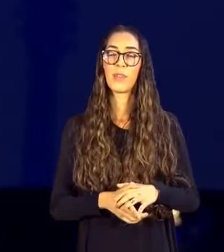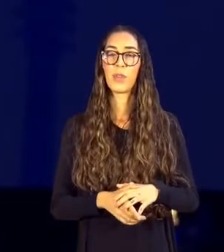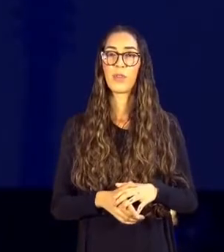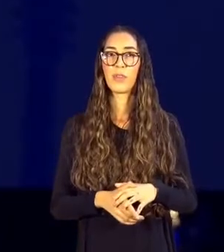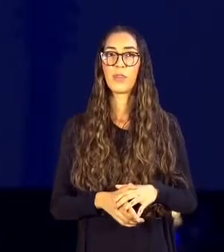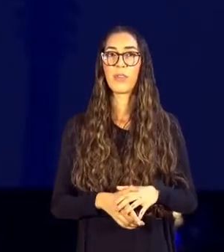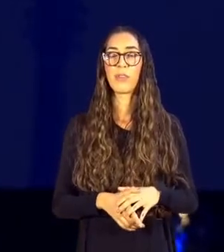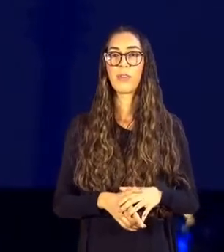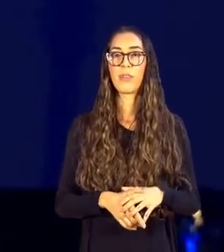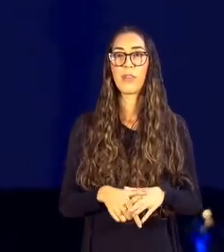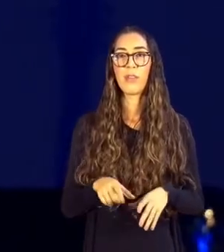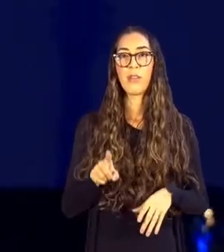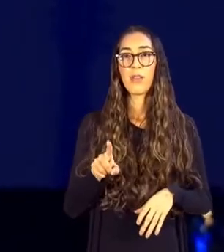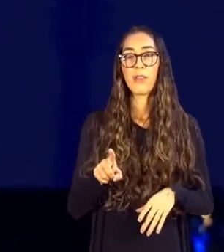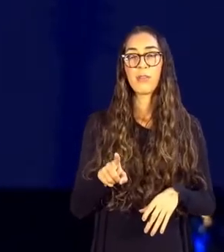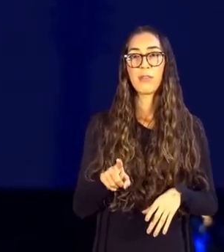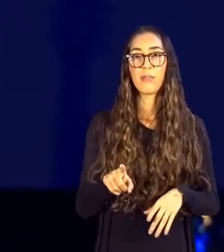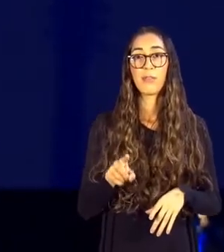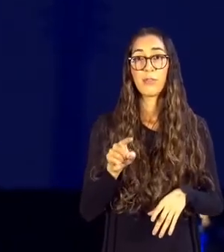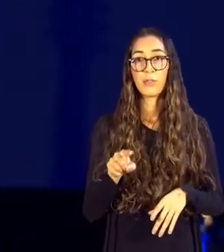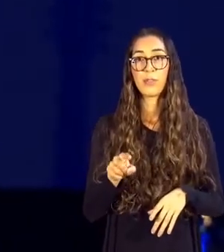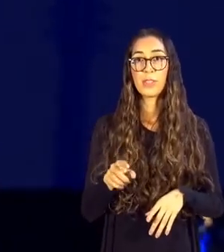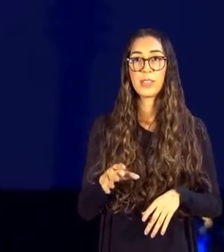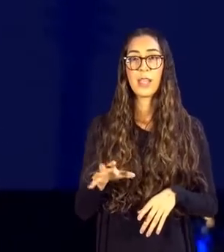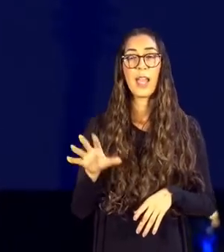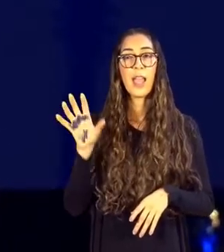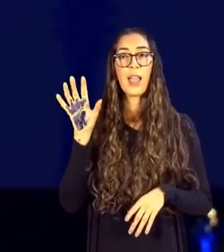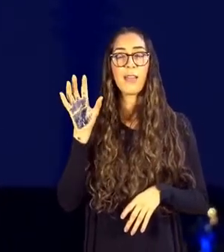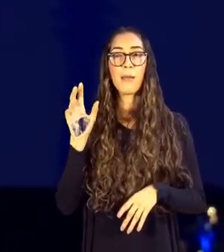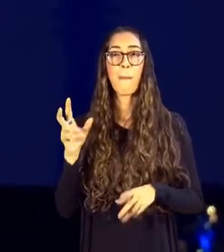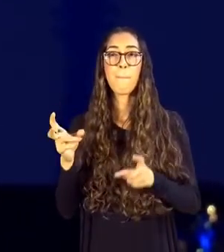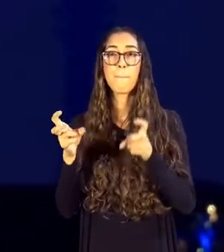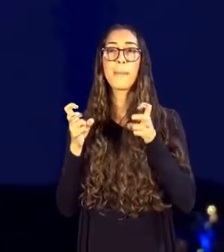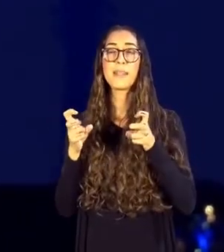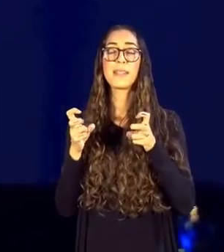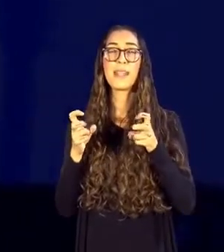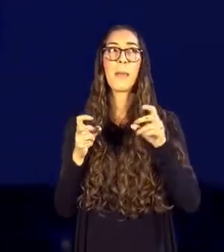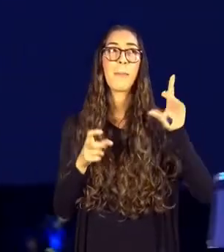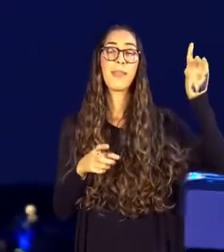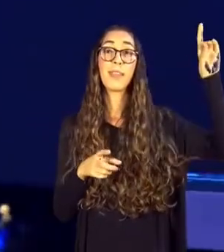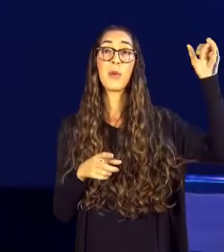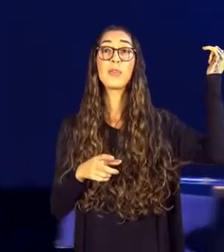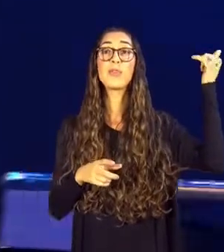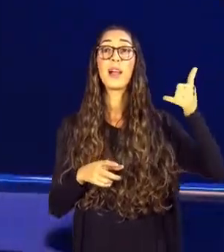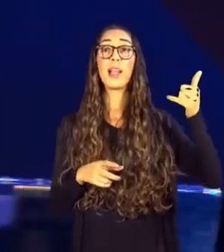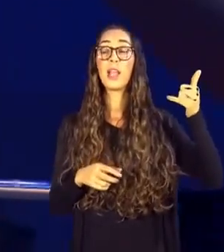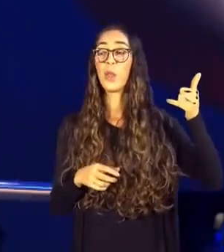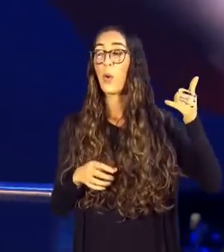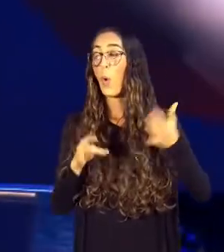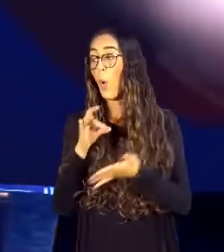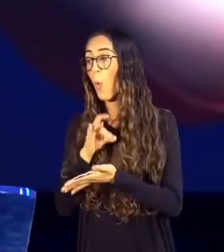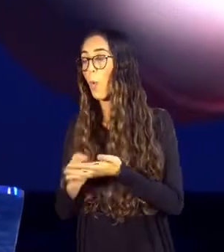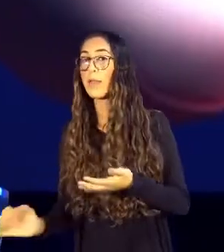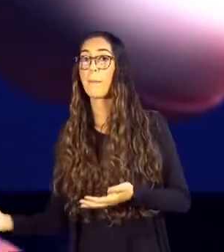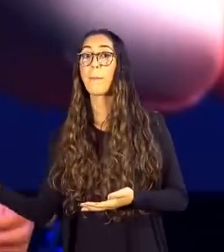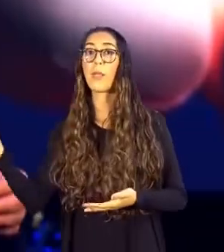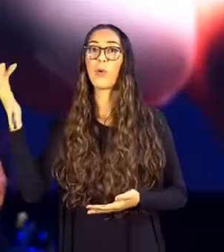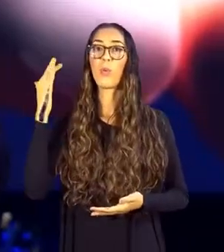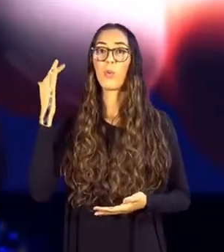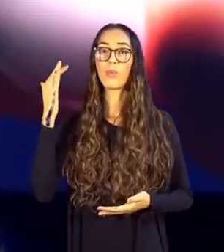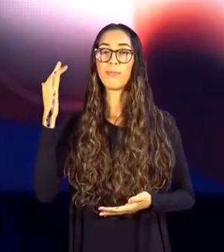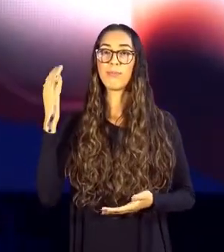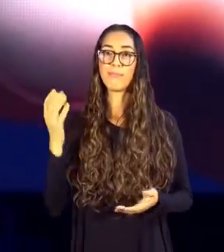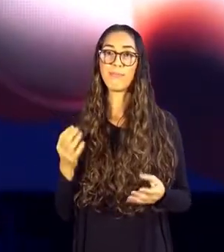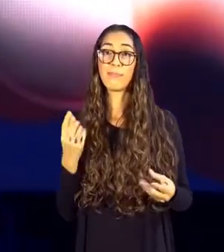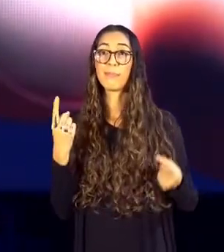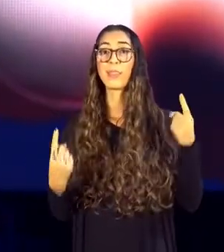me estribar no que a palavra de Deus diz. Isso é sério, meu irmão. Isso é questão de vida. Então existe uma batalha na mente da gente todo